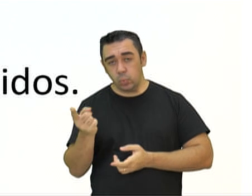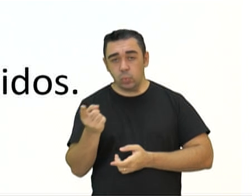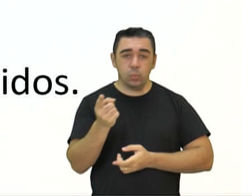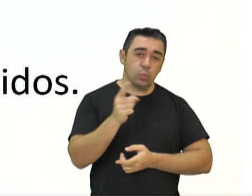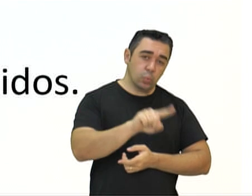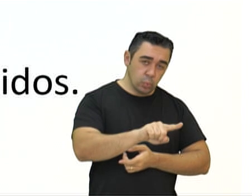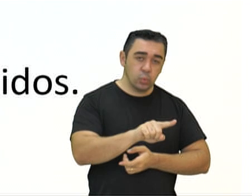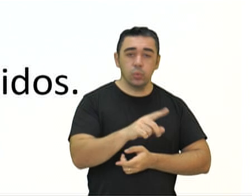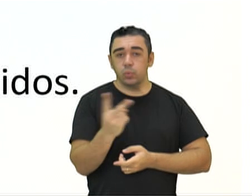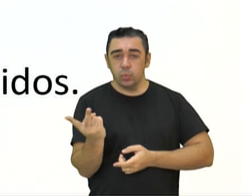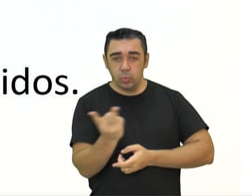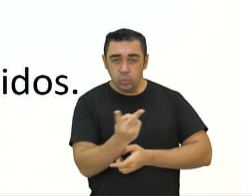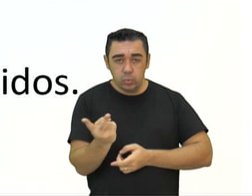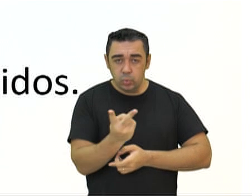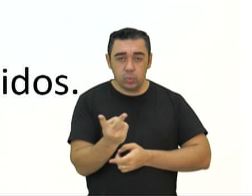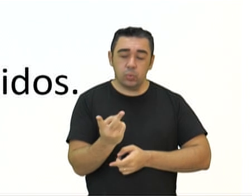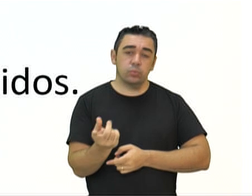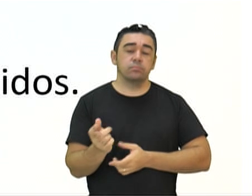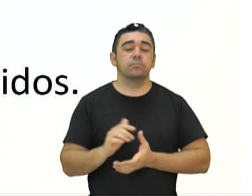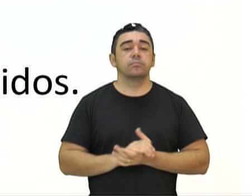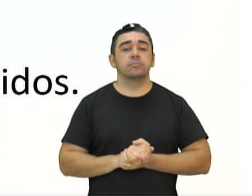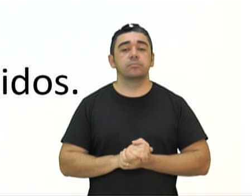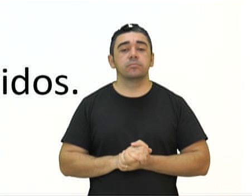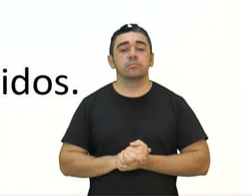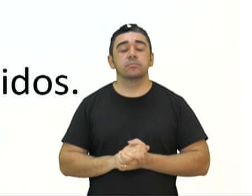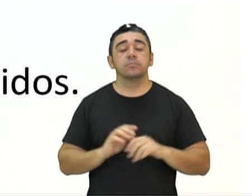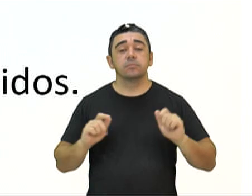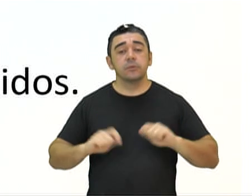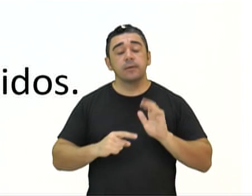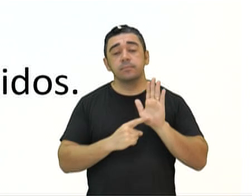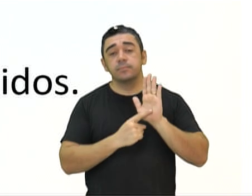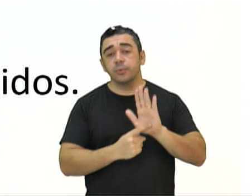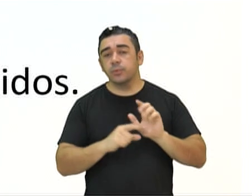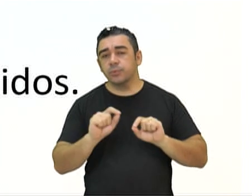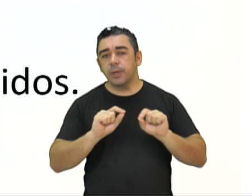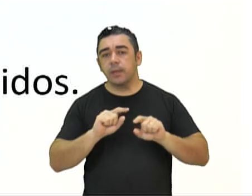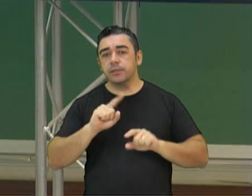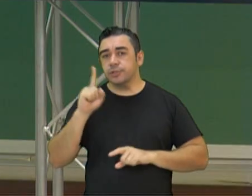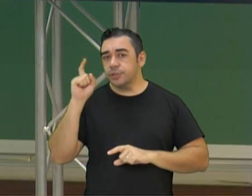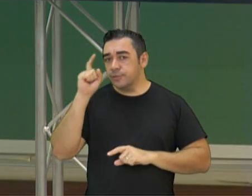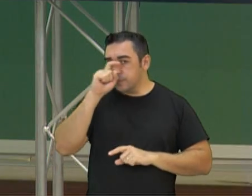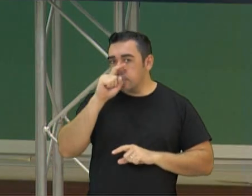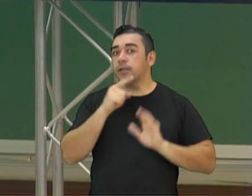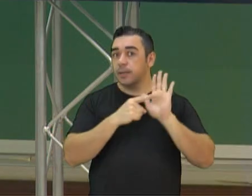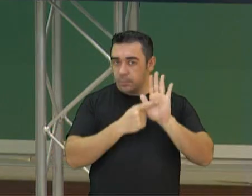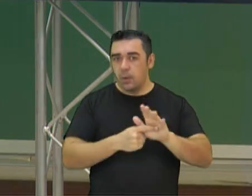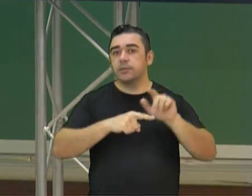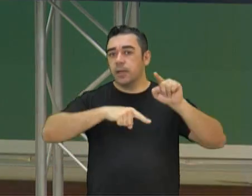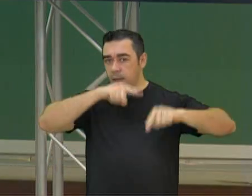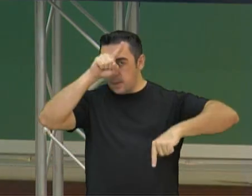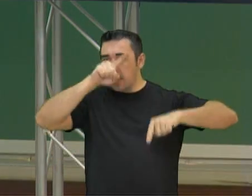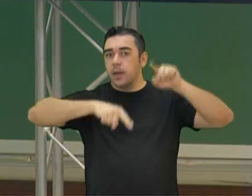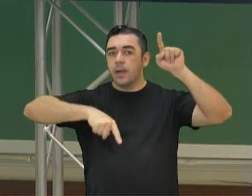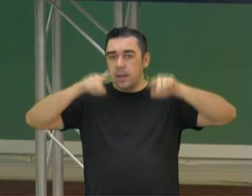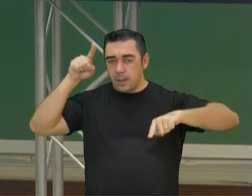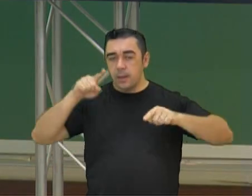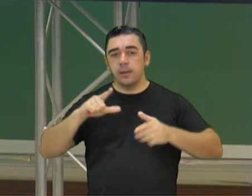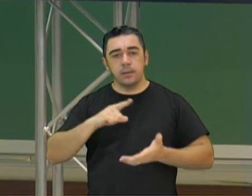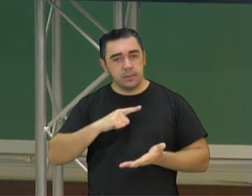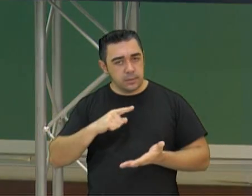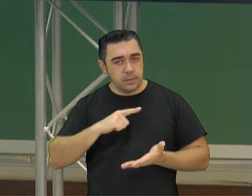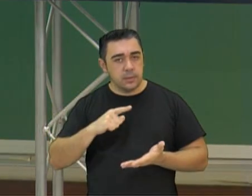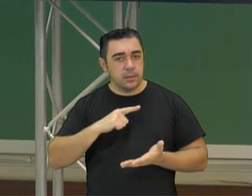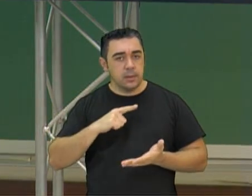como o outro, tanto de solo como de aparelho, apresenta graus de dificuldades iguais. Então, existe